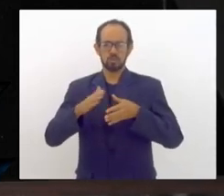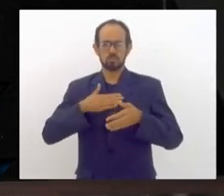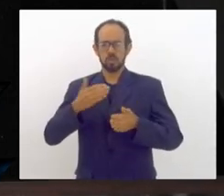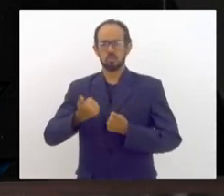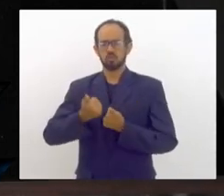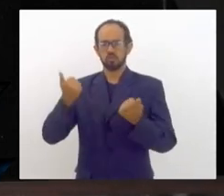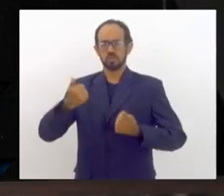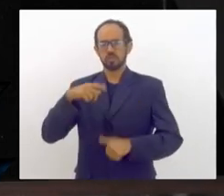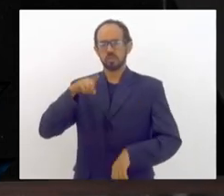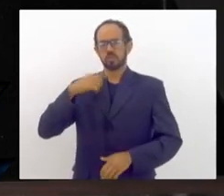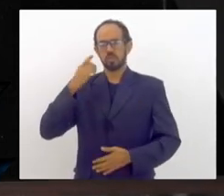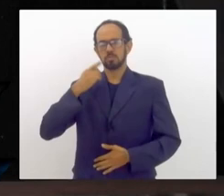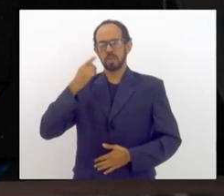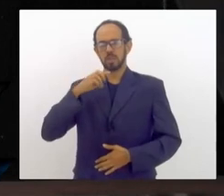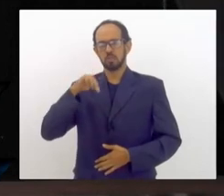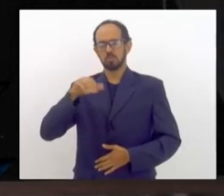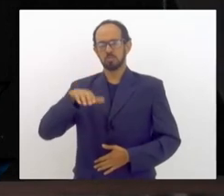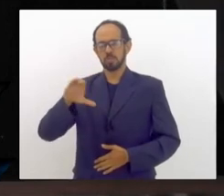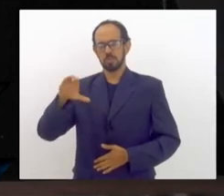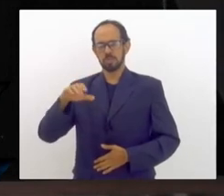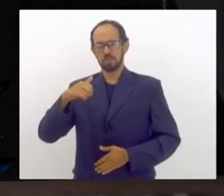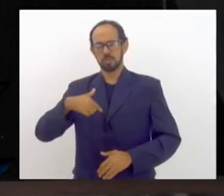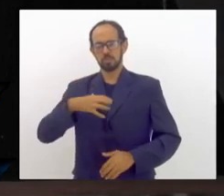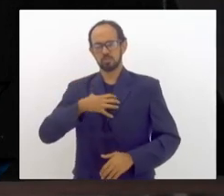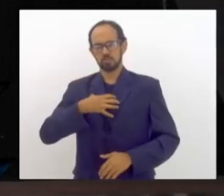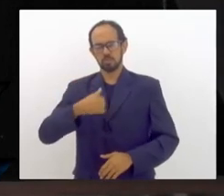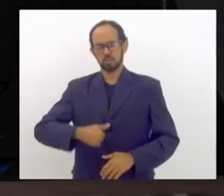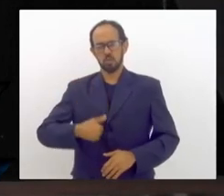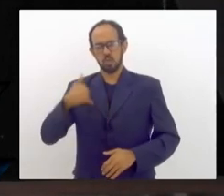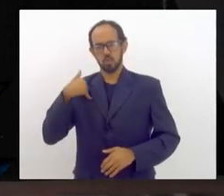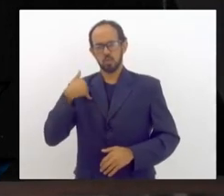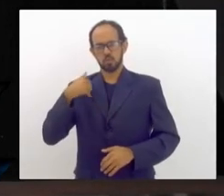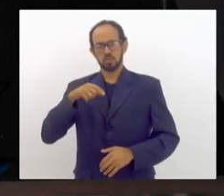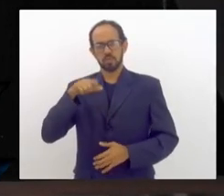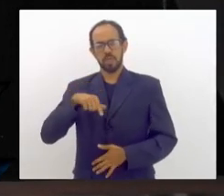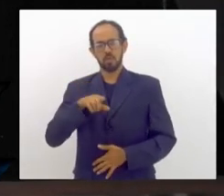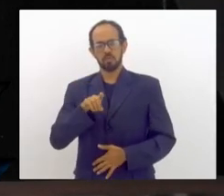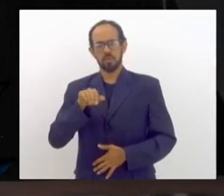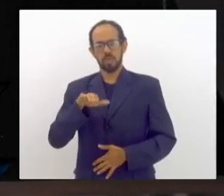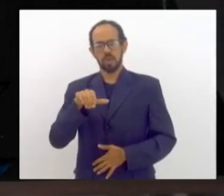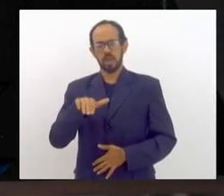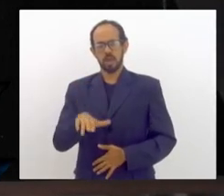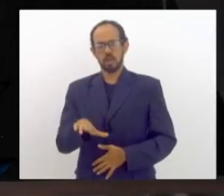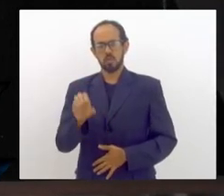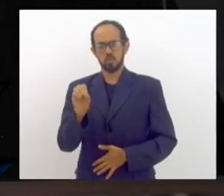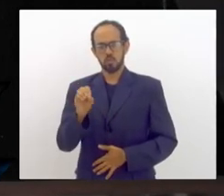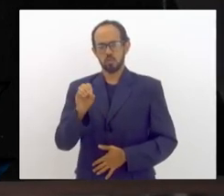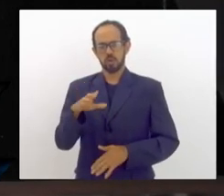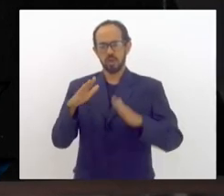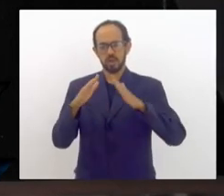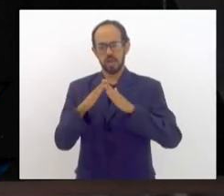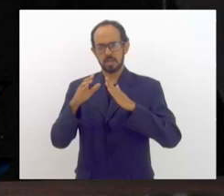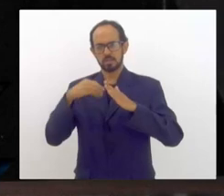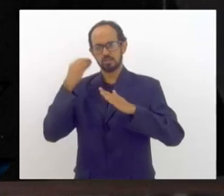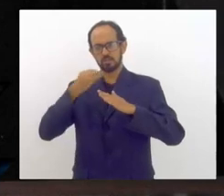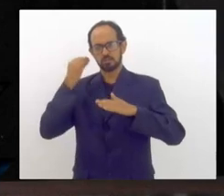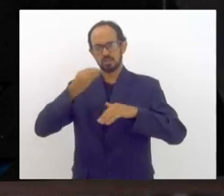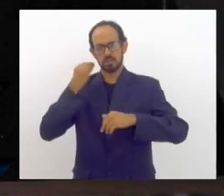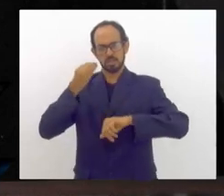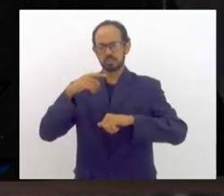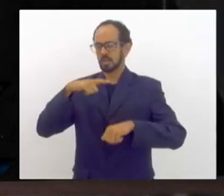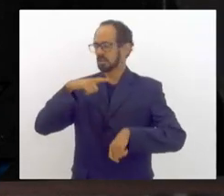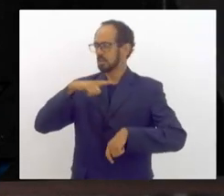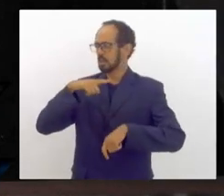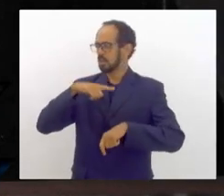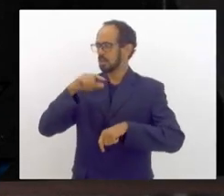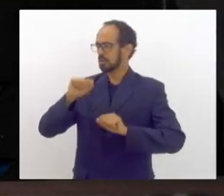o deputado Carlos Mink, que muito me orgulha, o nosso decano dessa casa, um deputado experiente, um deputado que está aqui